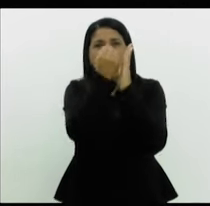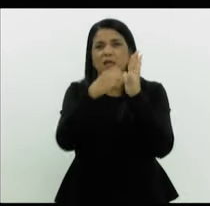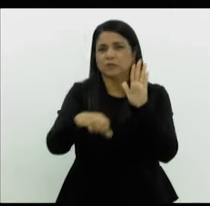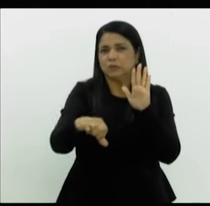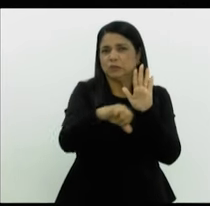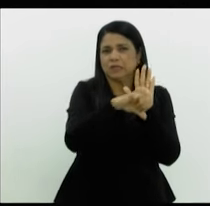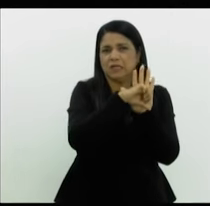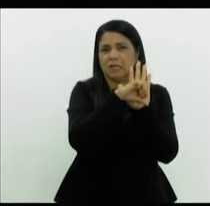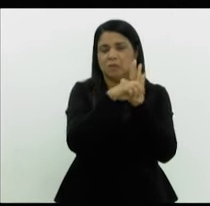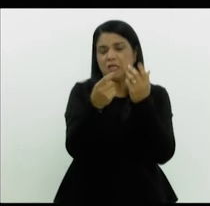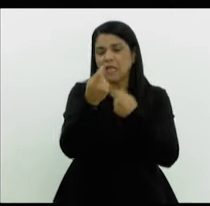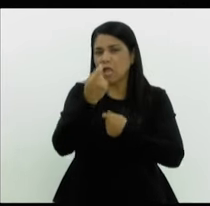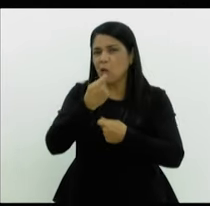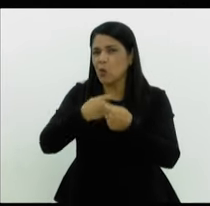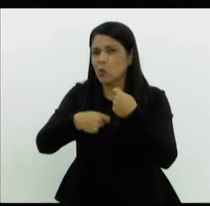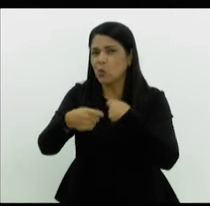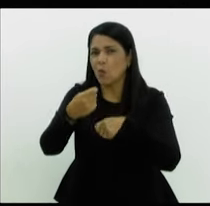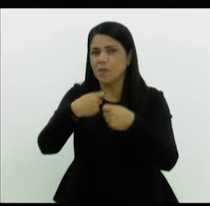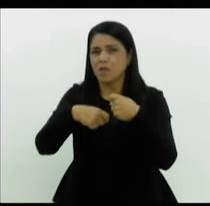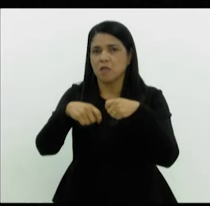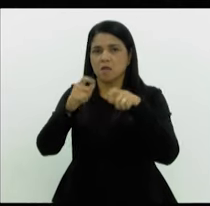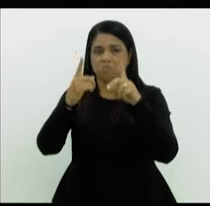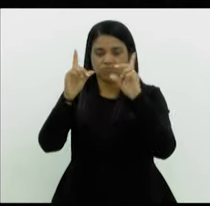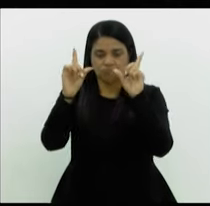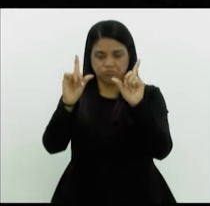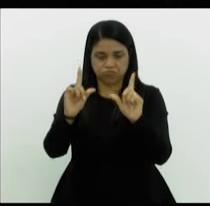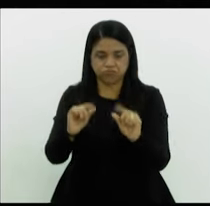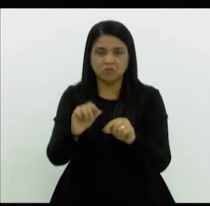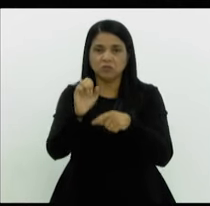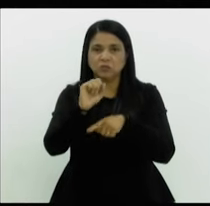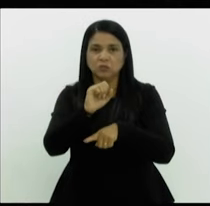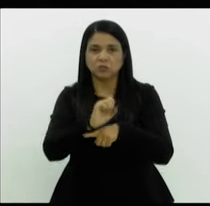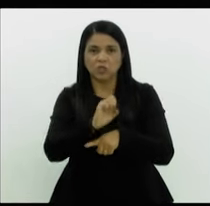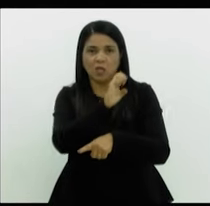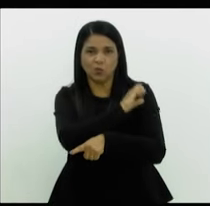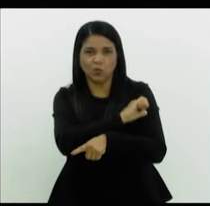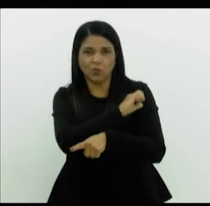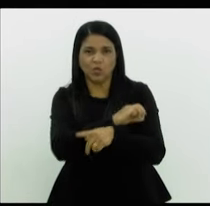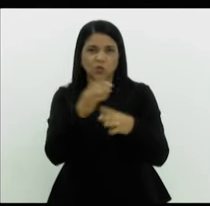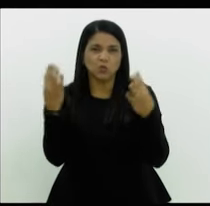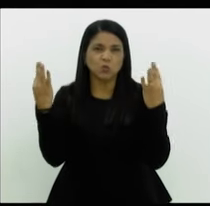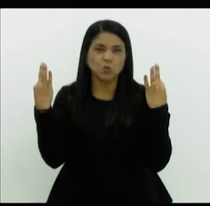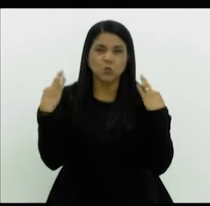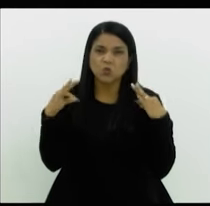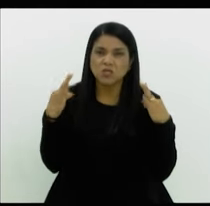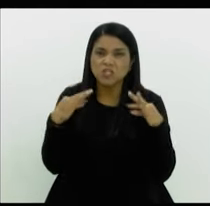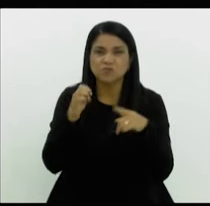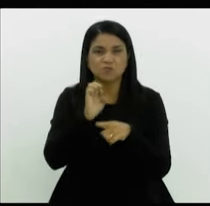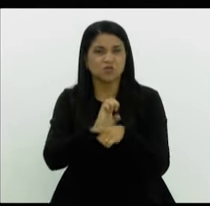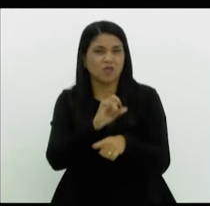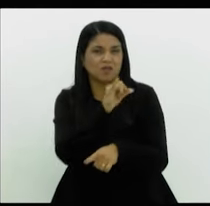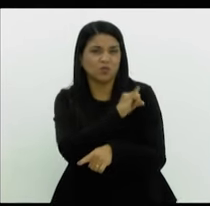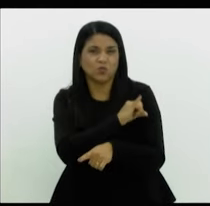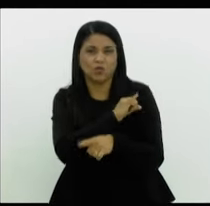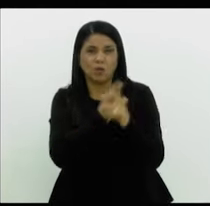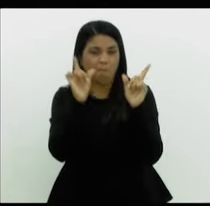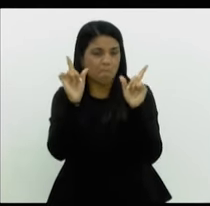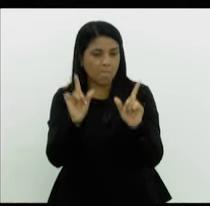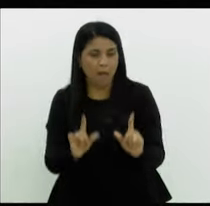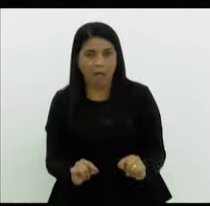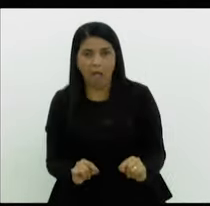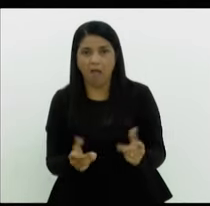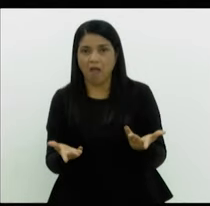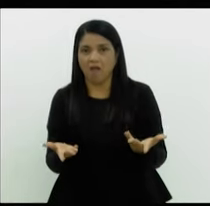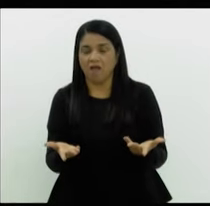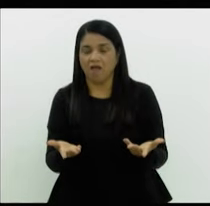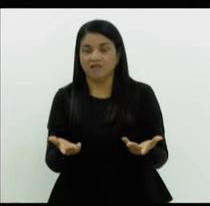na economia do Rio de Janeiro, no turismo do Rio de Janeiro, não. Ele faz